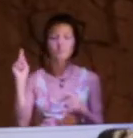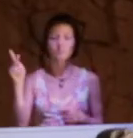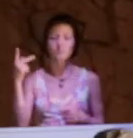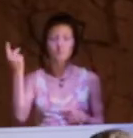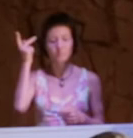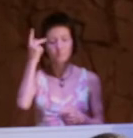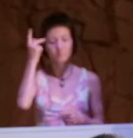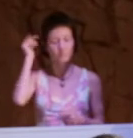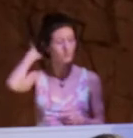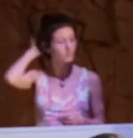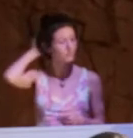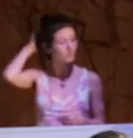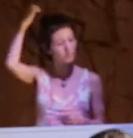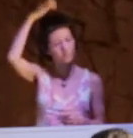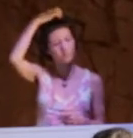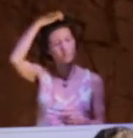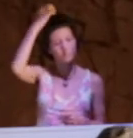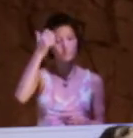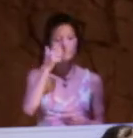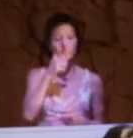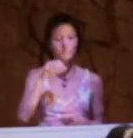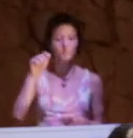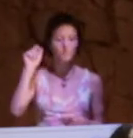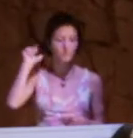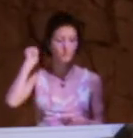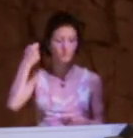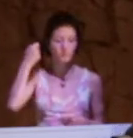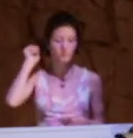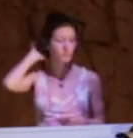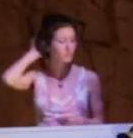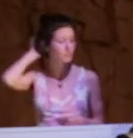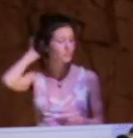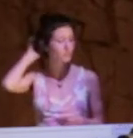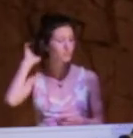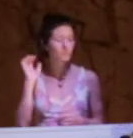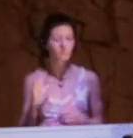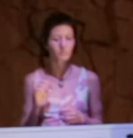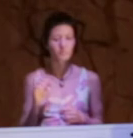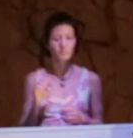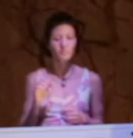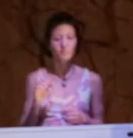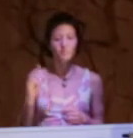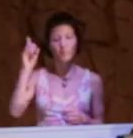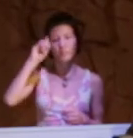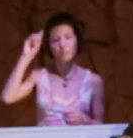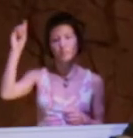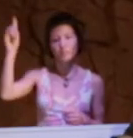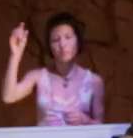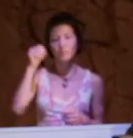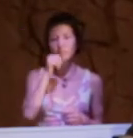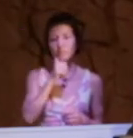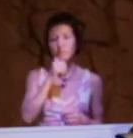escreve princesas negras ali a partir de contos e recontos de deuses e deuses africanos, aí dialogando com o